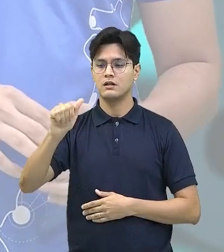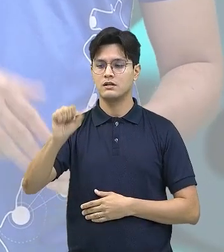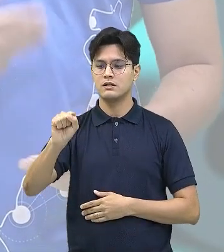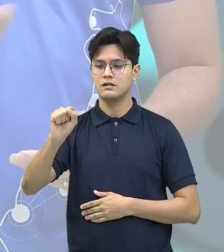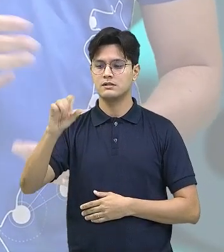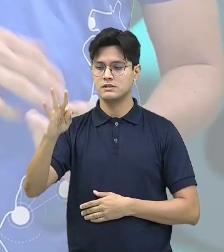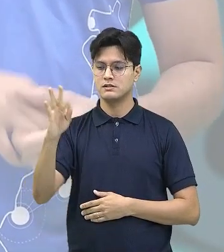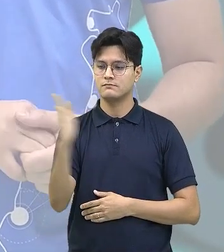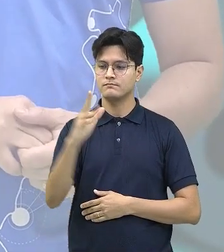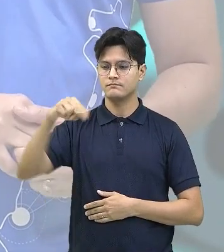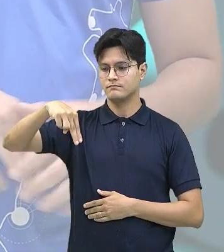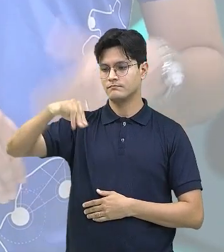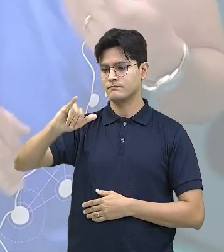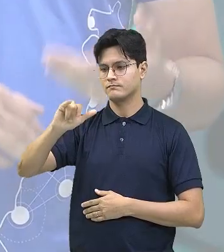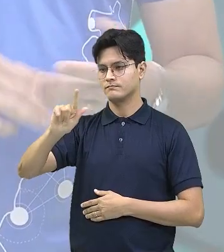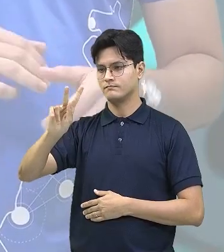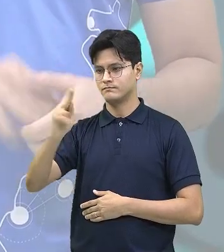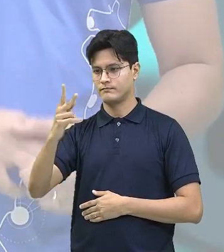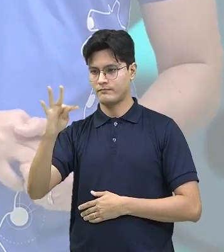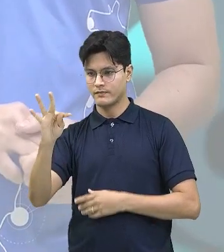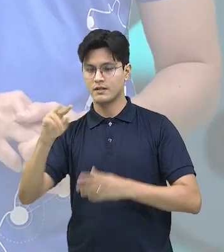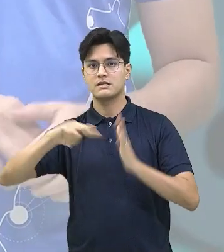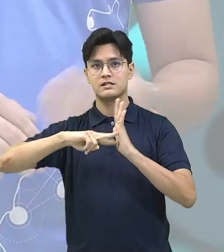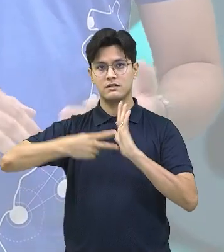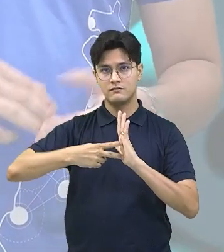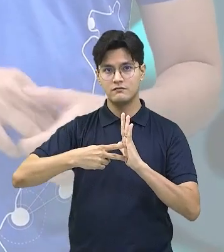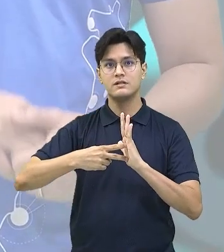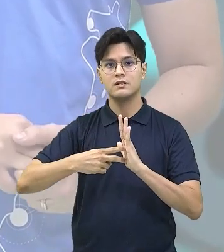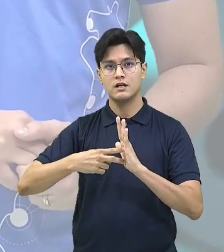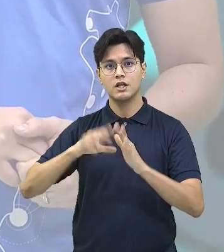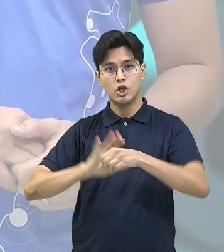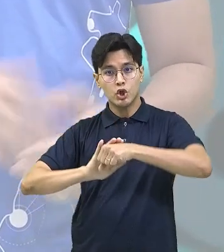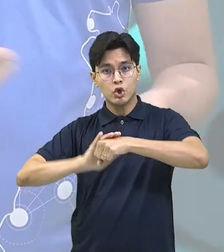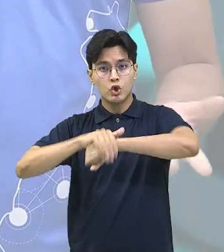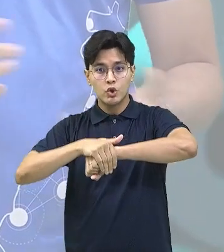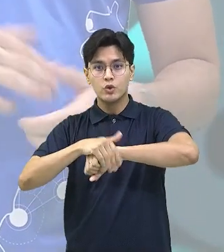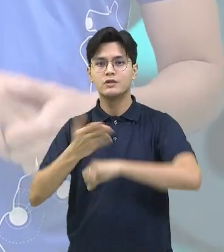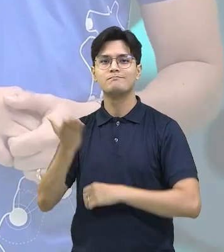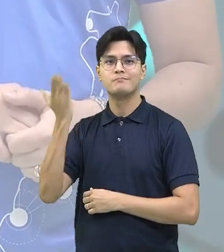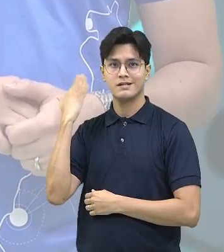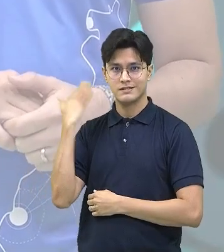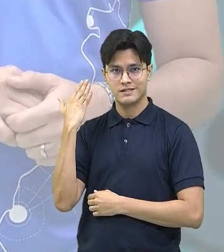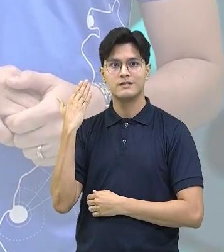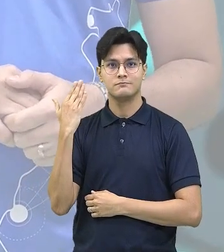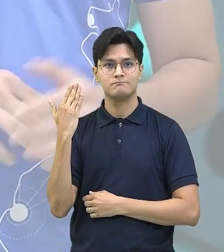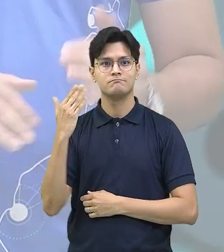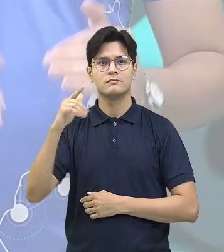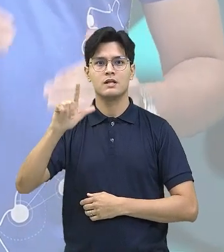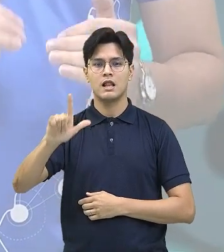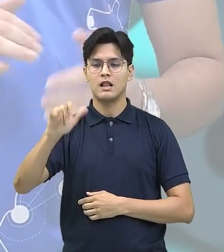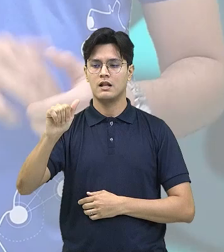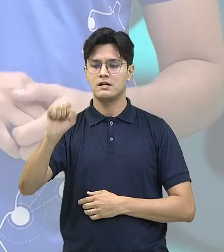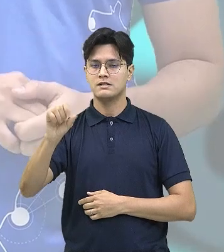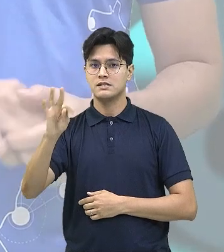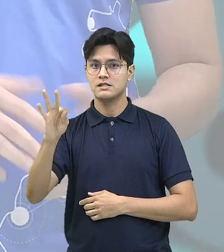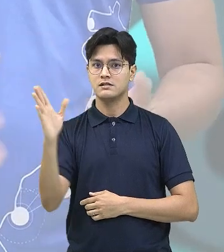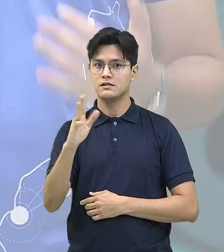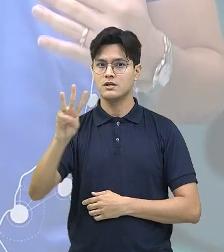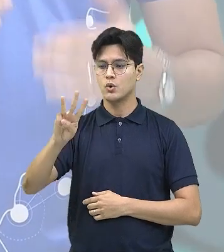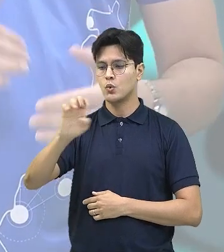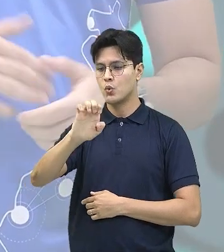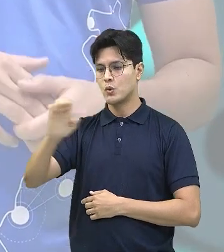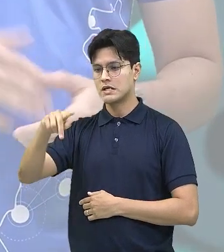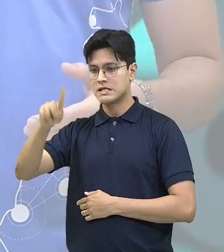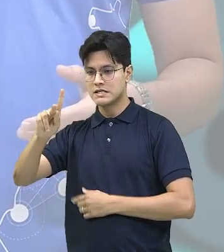passada. Last week, semana passada. Last year, ano passado. Aí você já identifica que